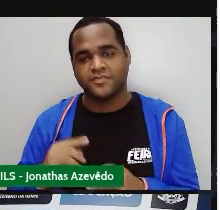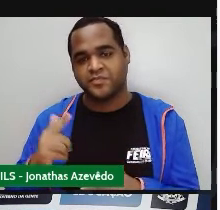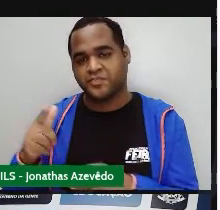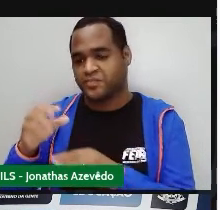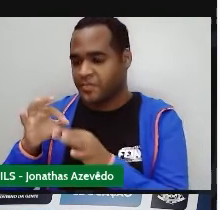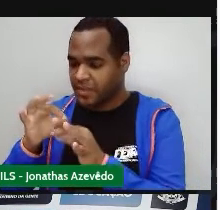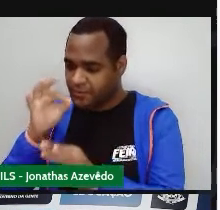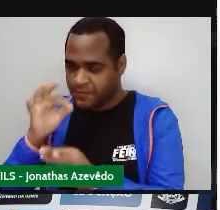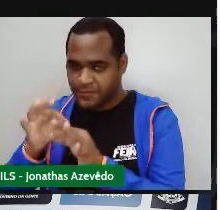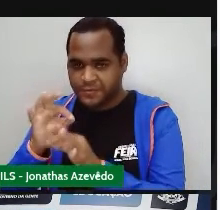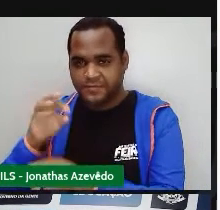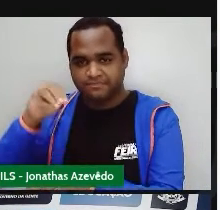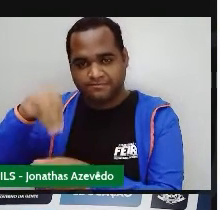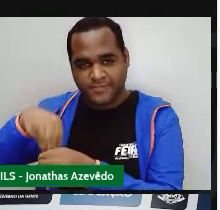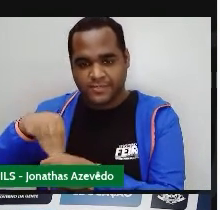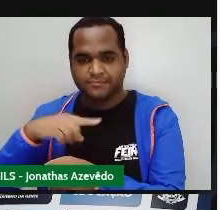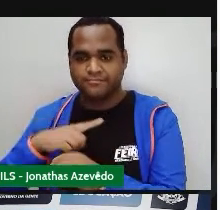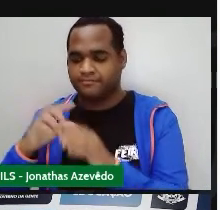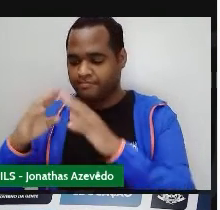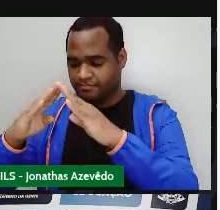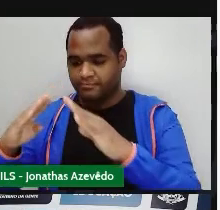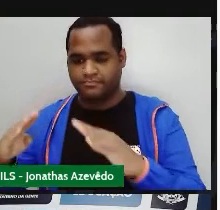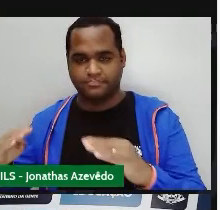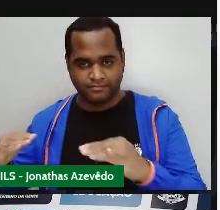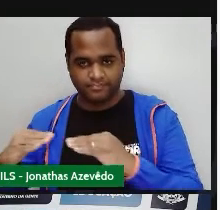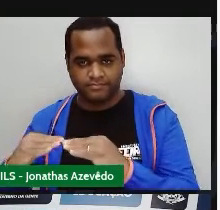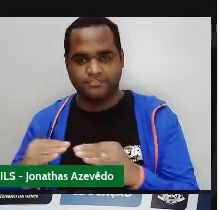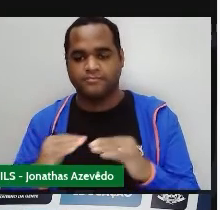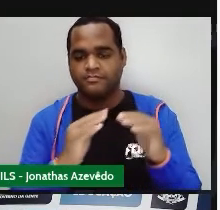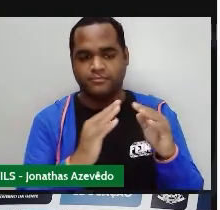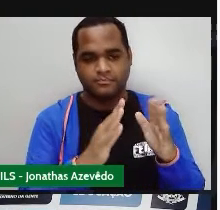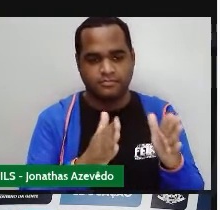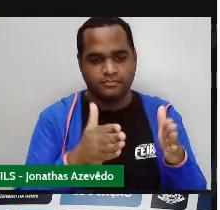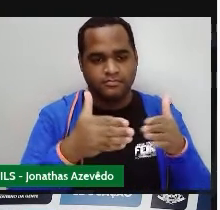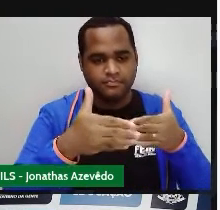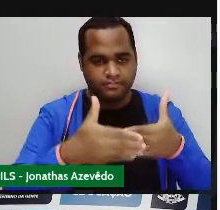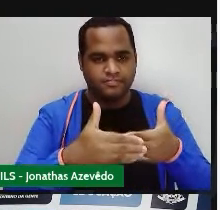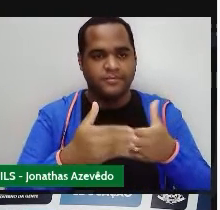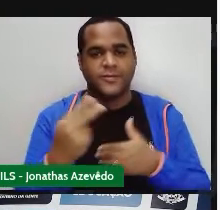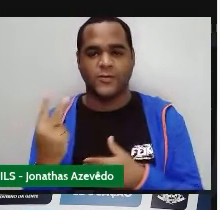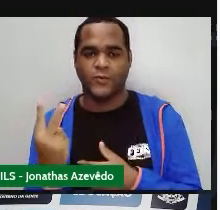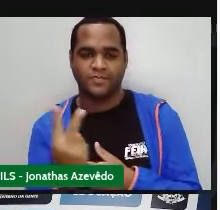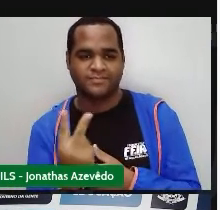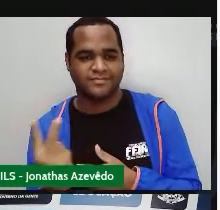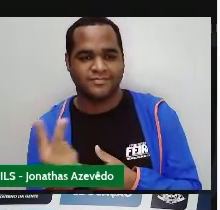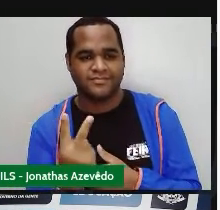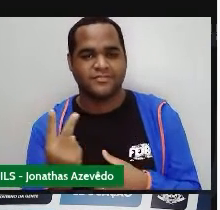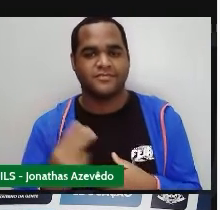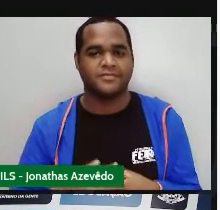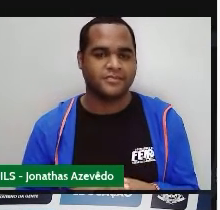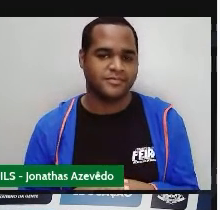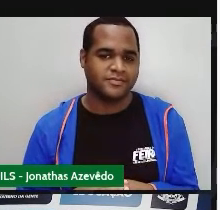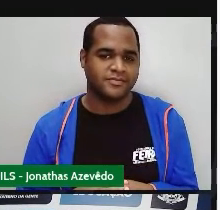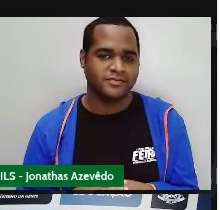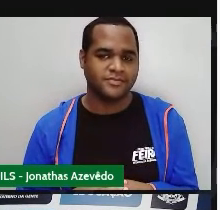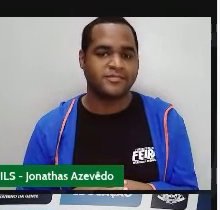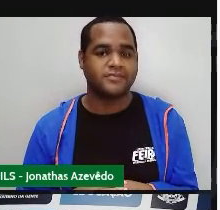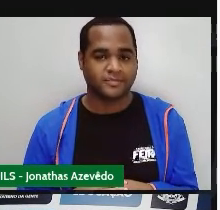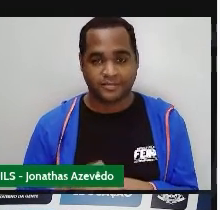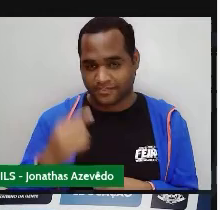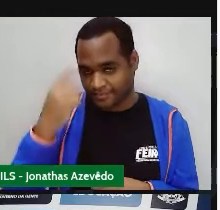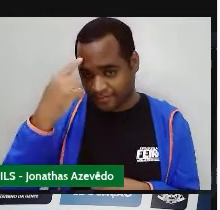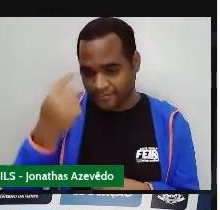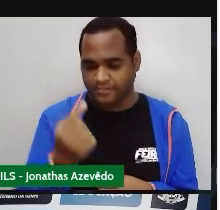Então olha só aqui no desenho tem assim ó para fazer um cubo precisa de